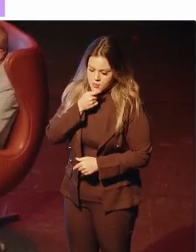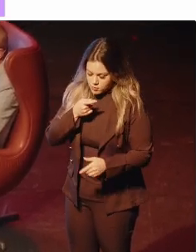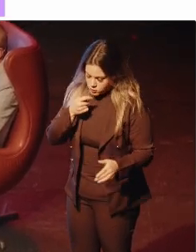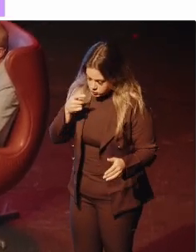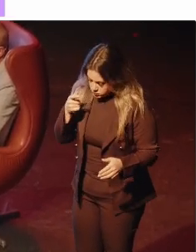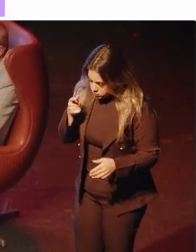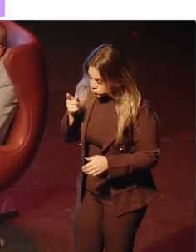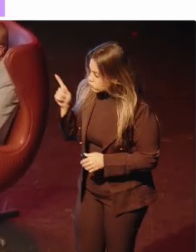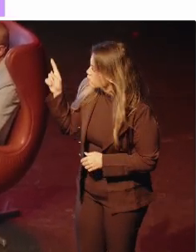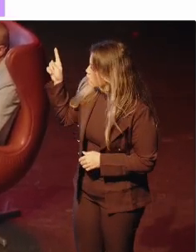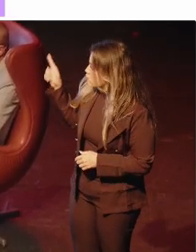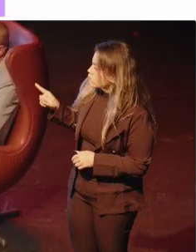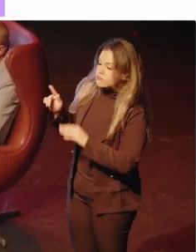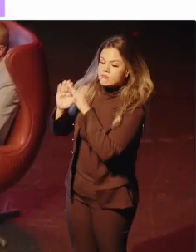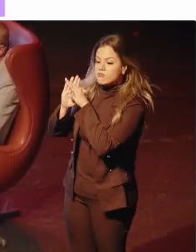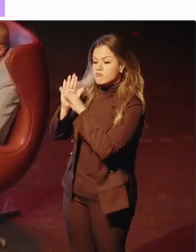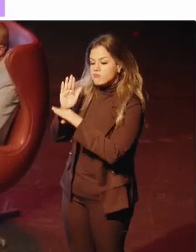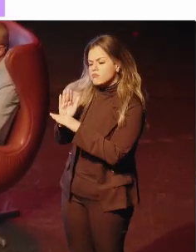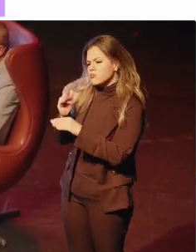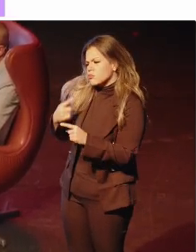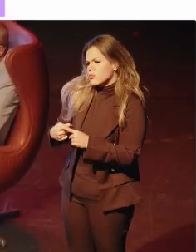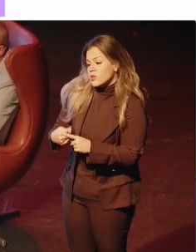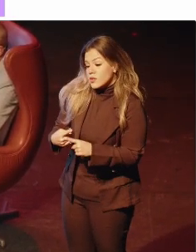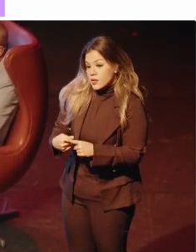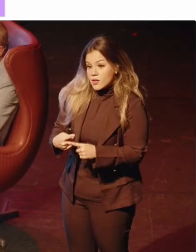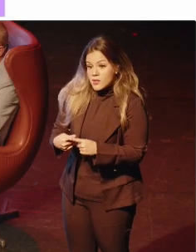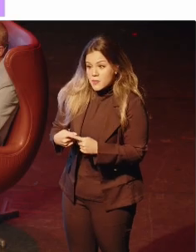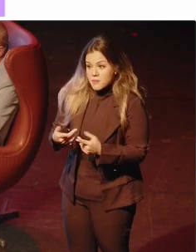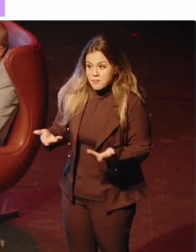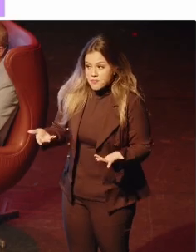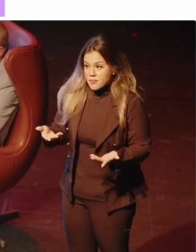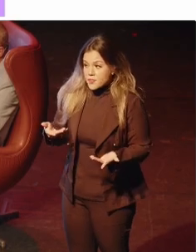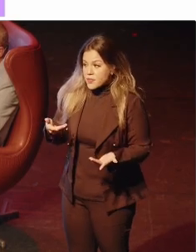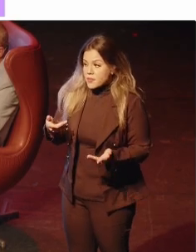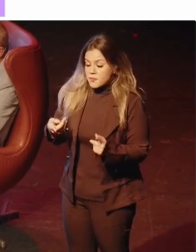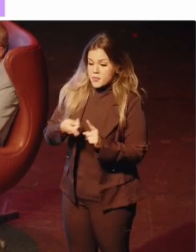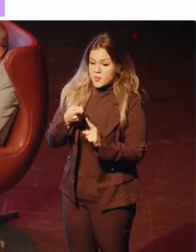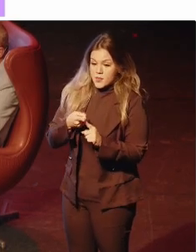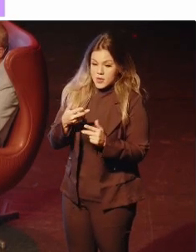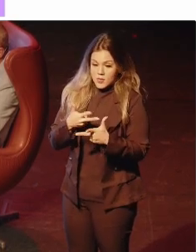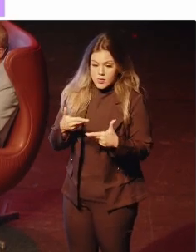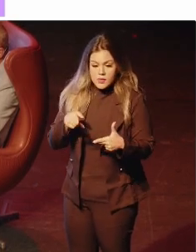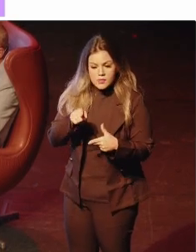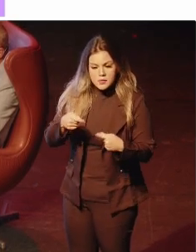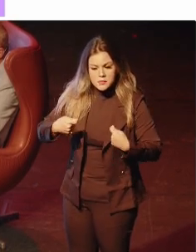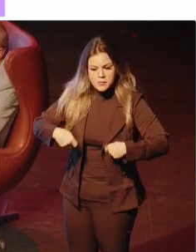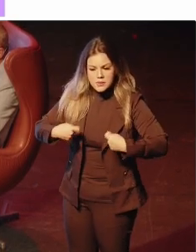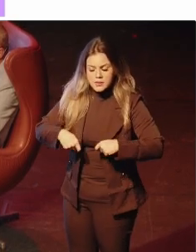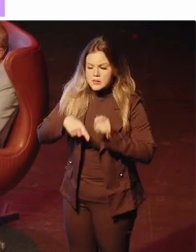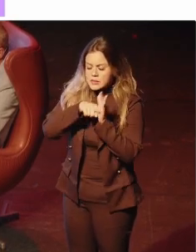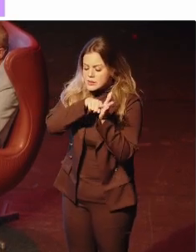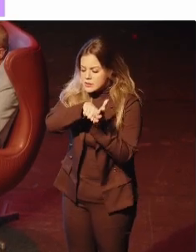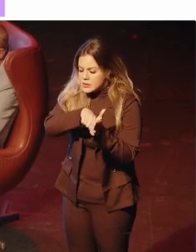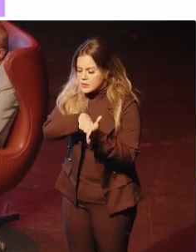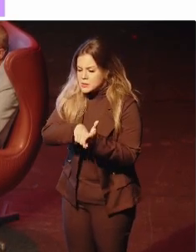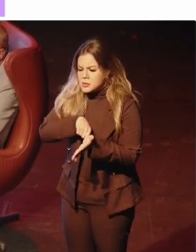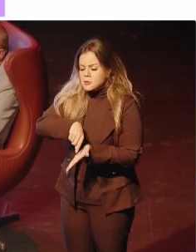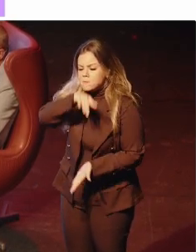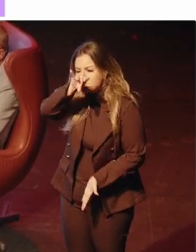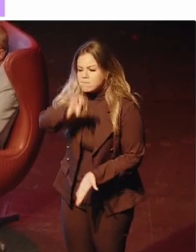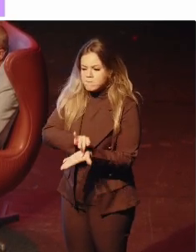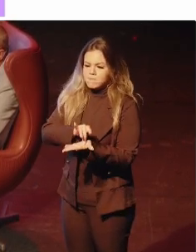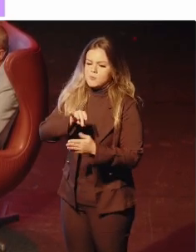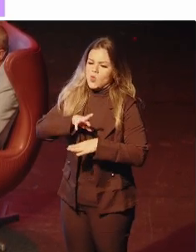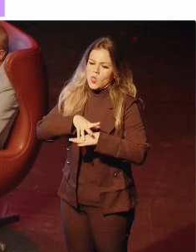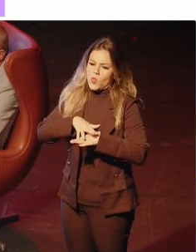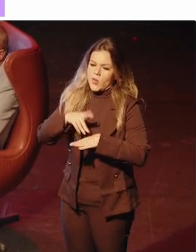alguma dessas substâncias. Por quê? Primeiro, você tem que ter certeza absoluta que é doença de Alzheimer. Como é que você tem